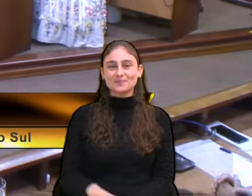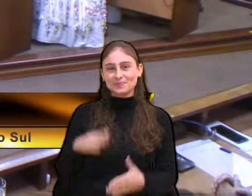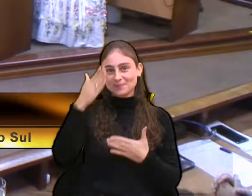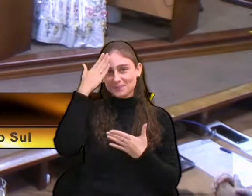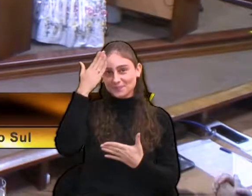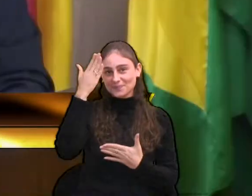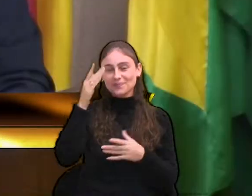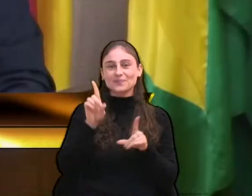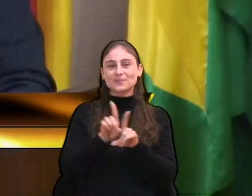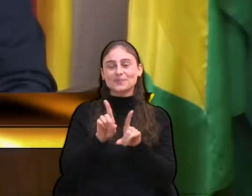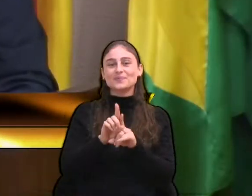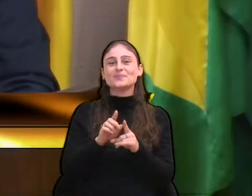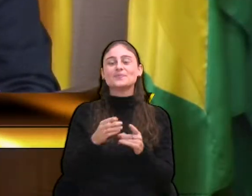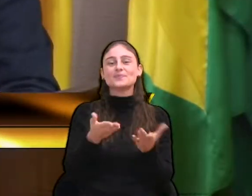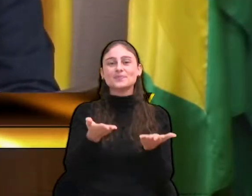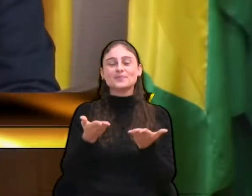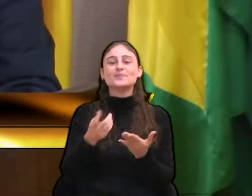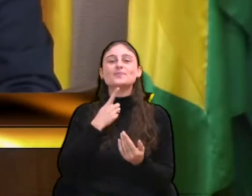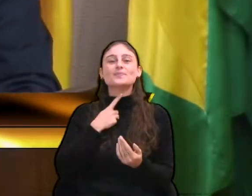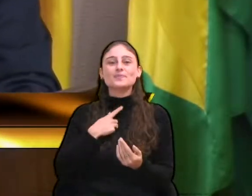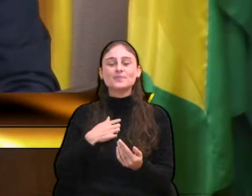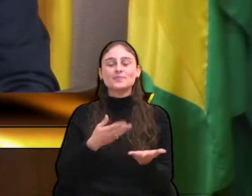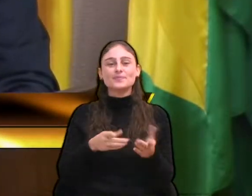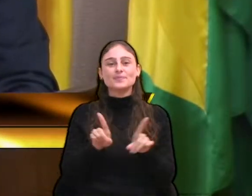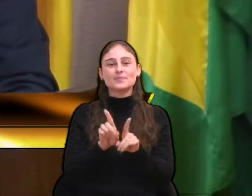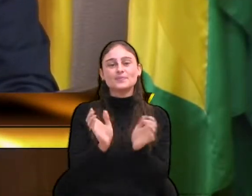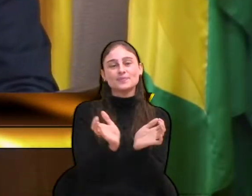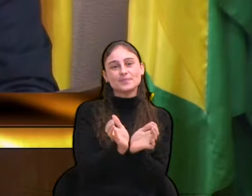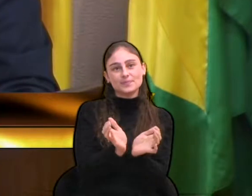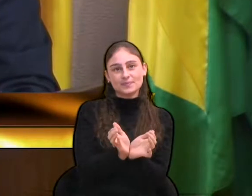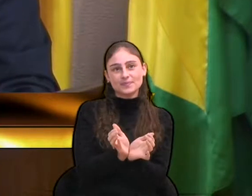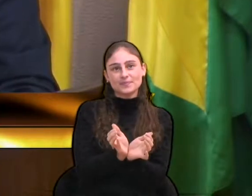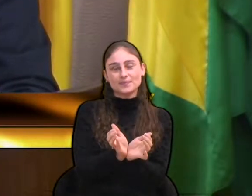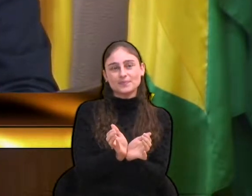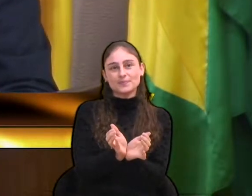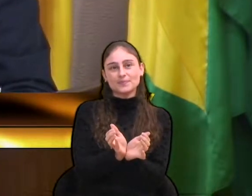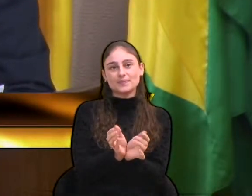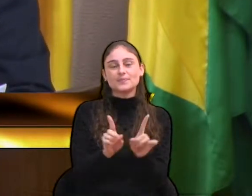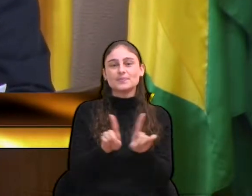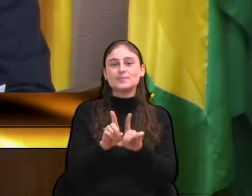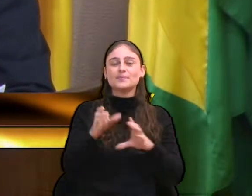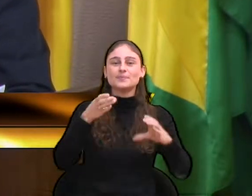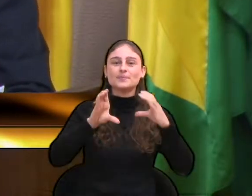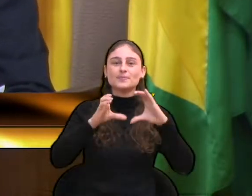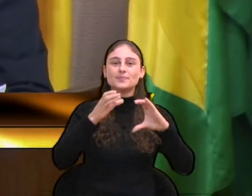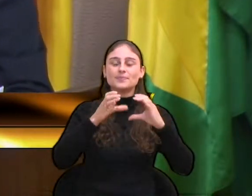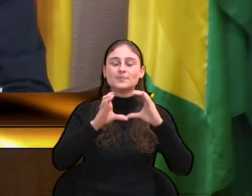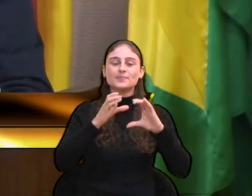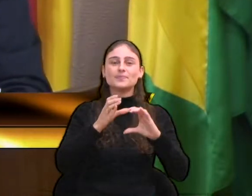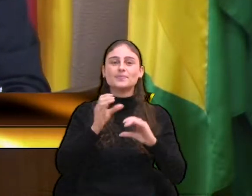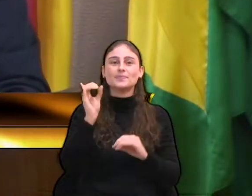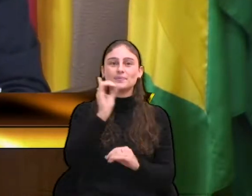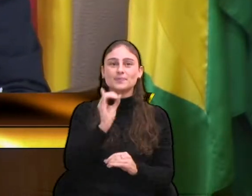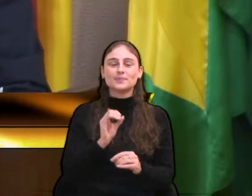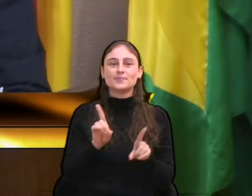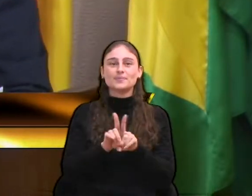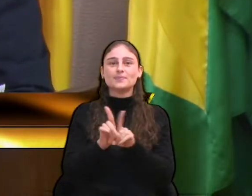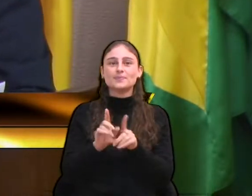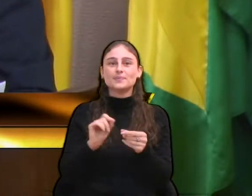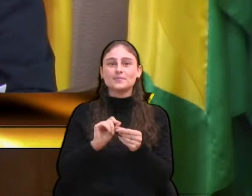Gostaria de convidar agora meus colegas, muita honra, o coral Radiz della Italia, que faça as